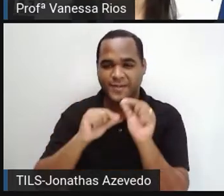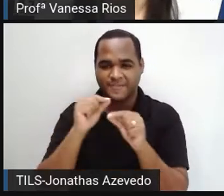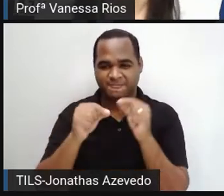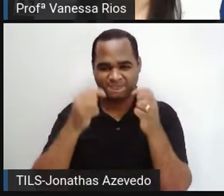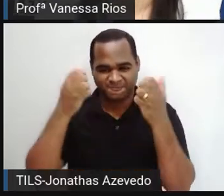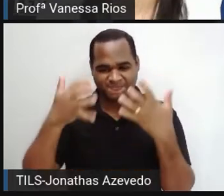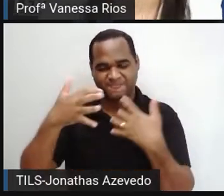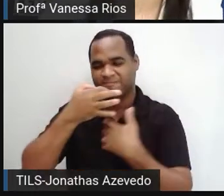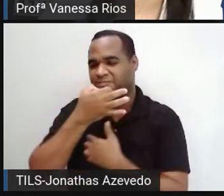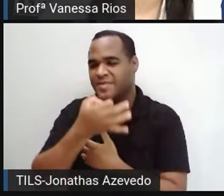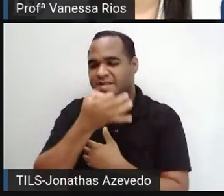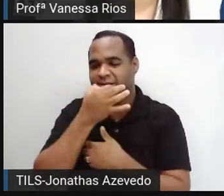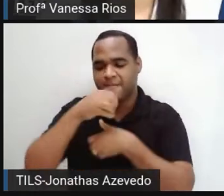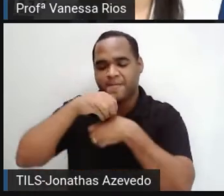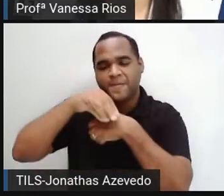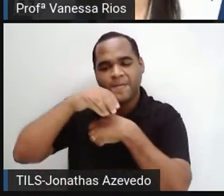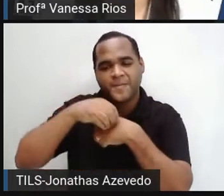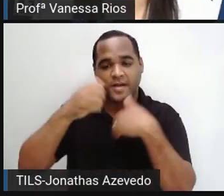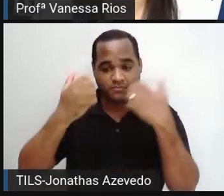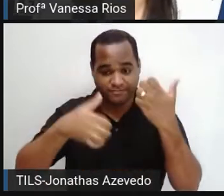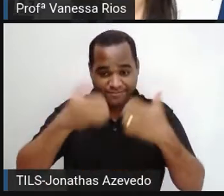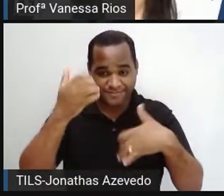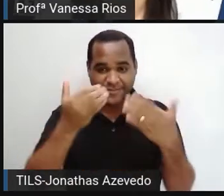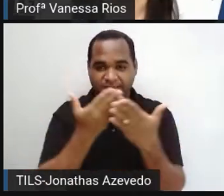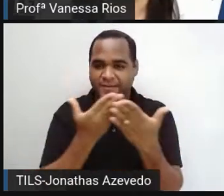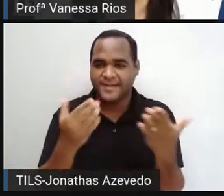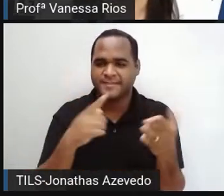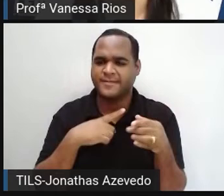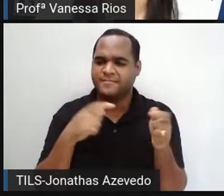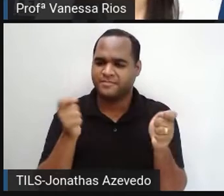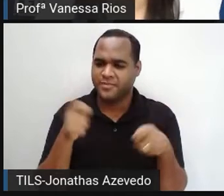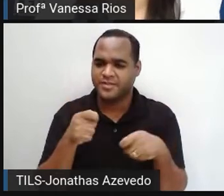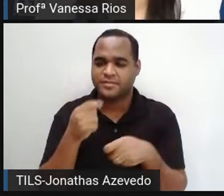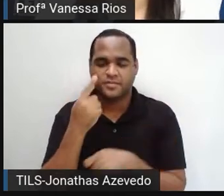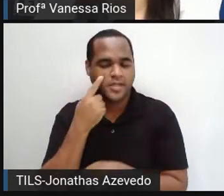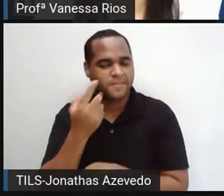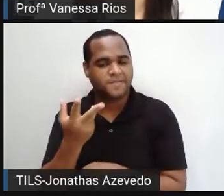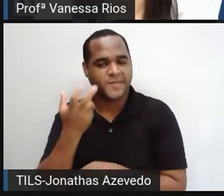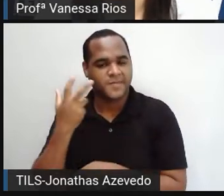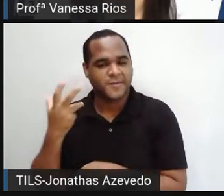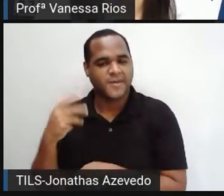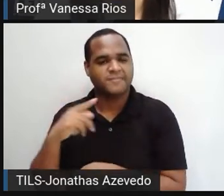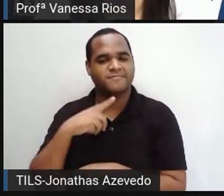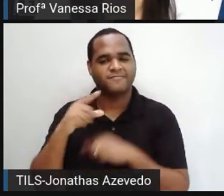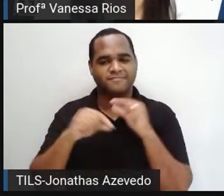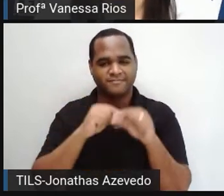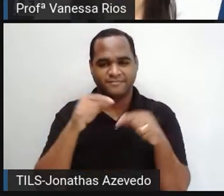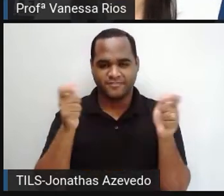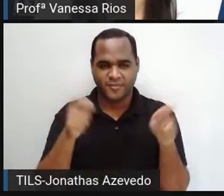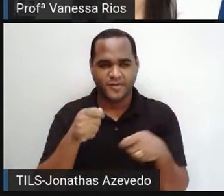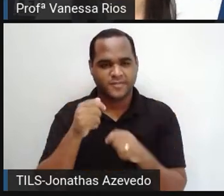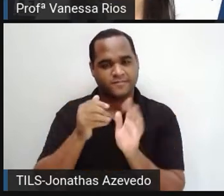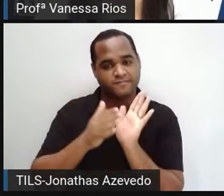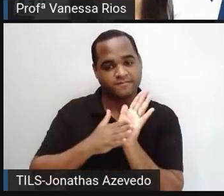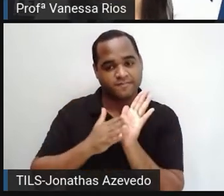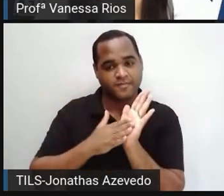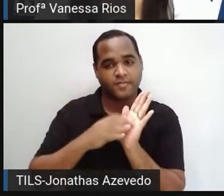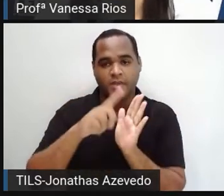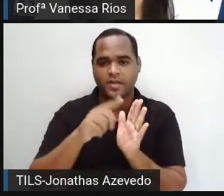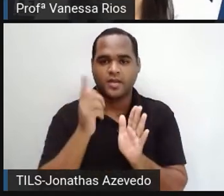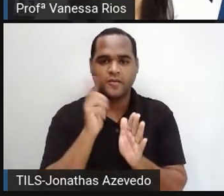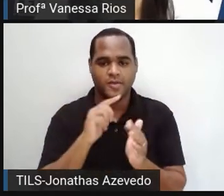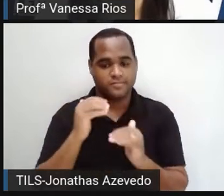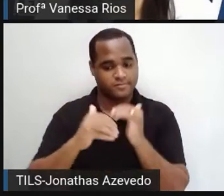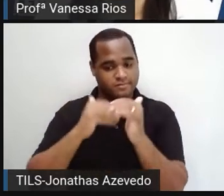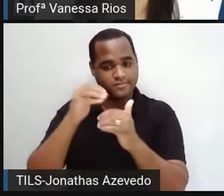vocês é observar. Vocês podem aí tentar e colocar como uma das atividades, né, propostas para que vocês